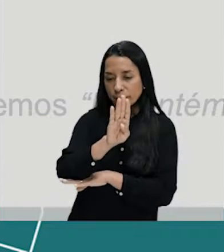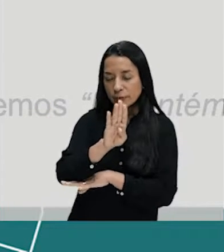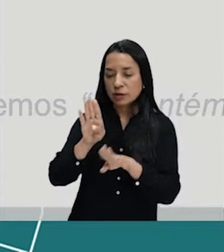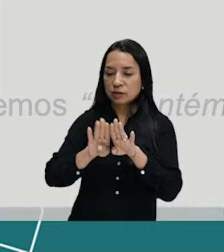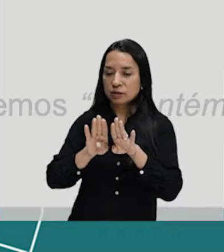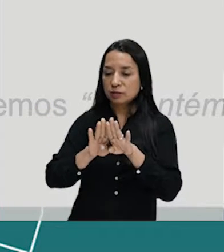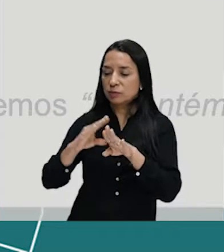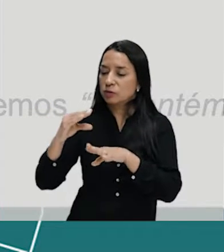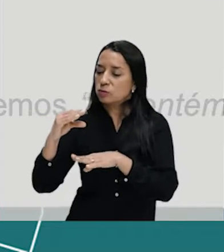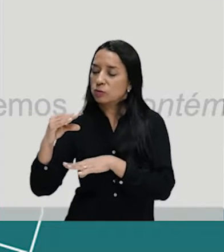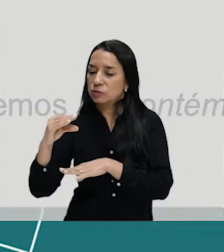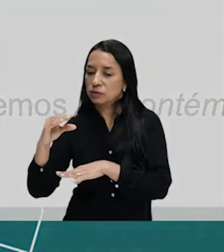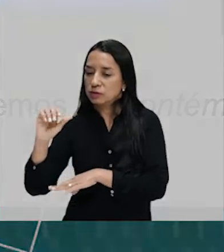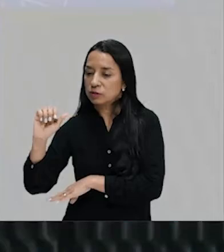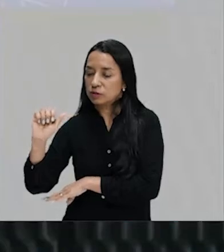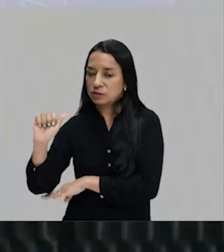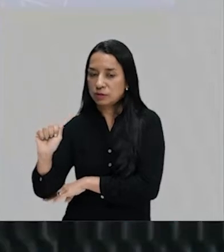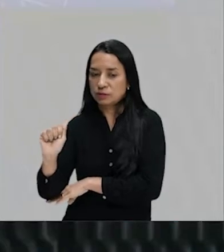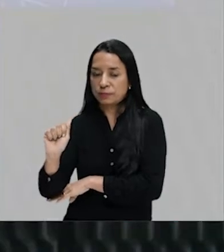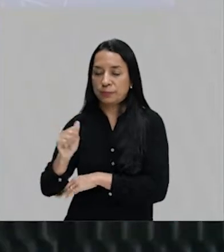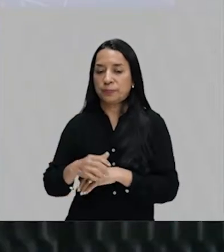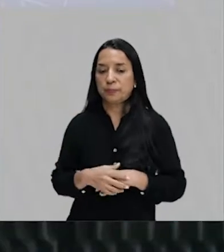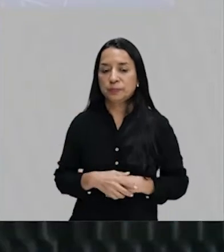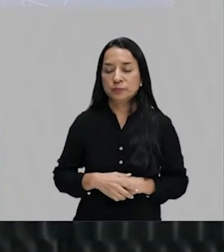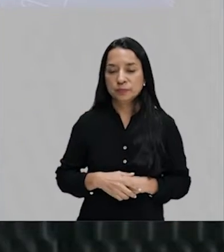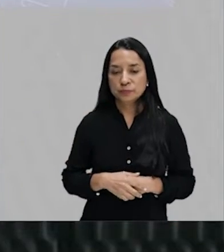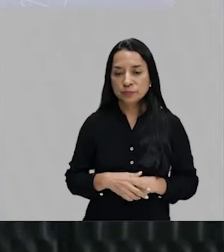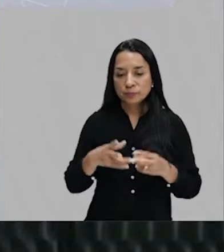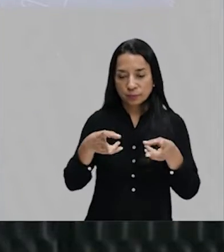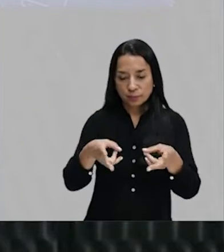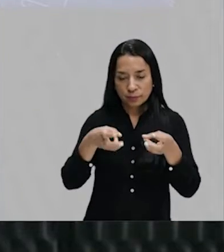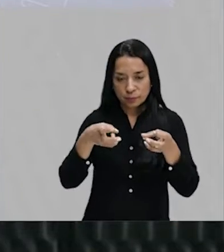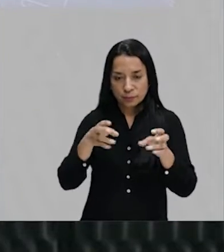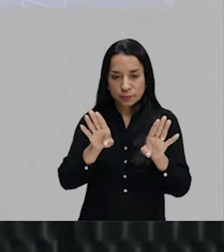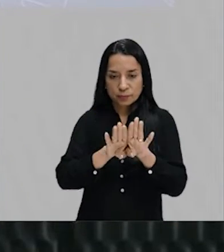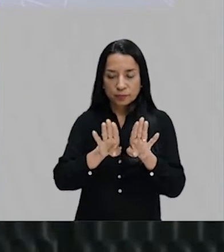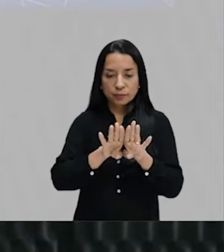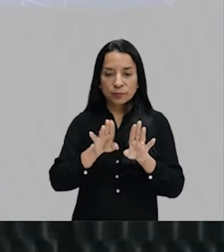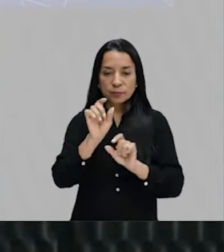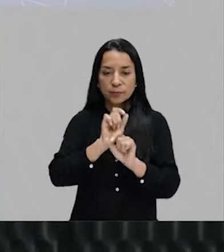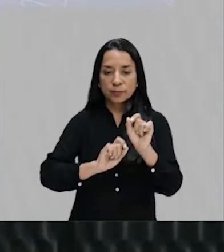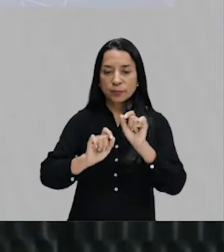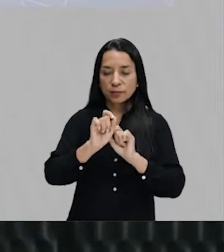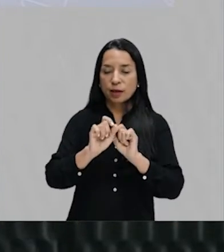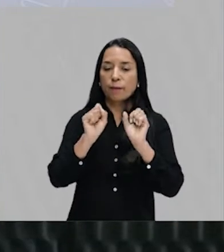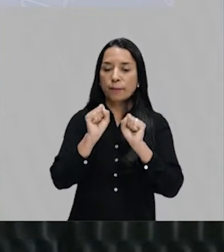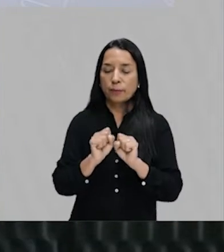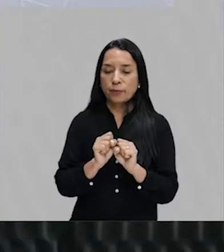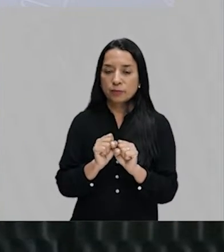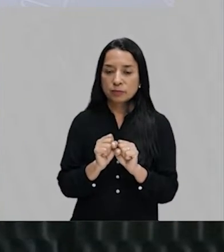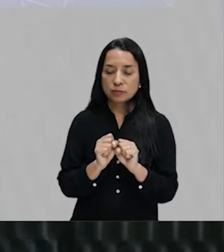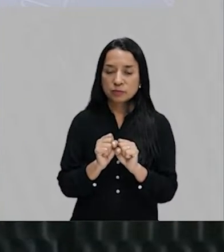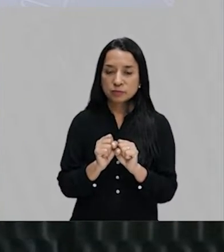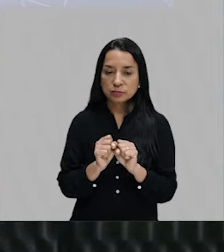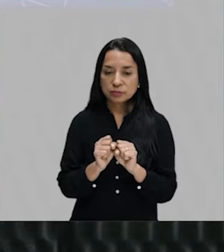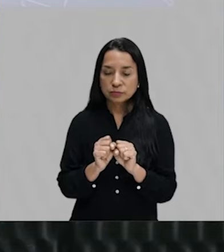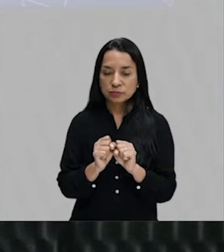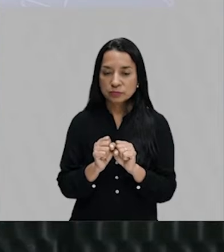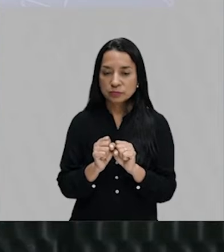dizer a mesma coisa de outra forma tá perceba também que e eu posso